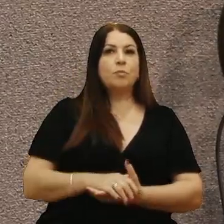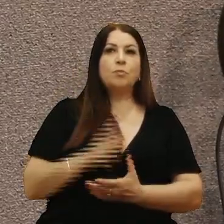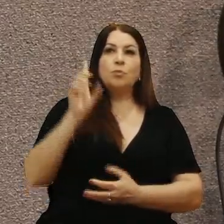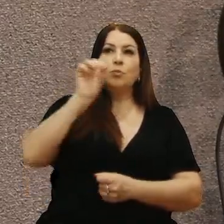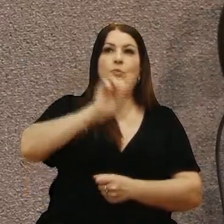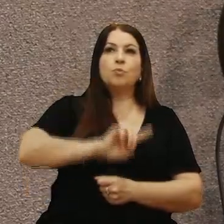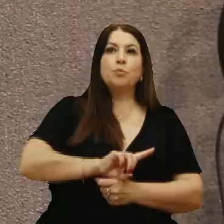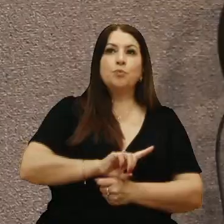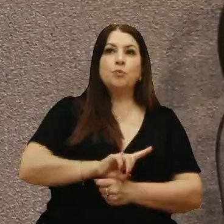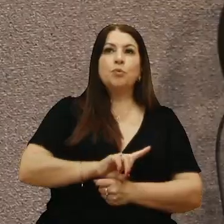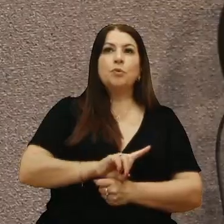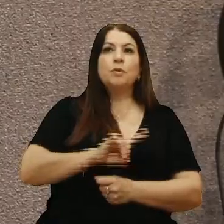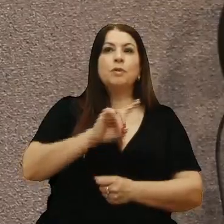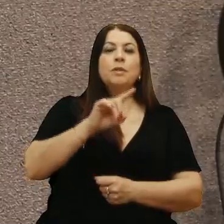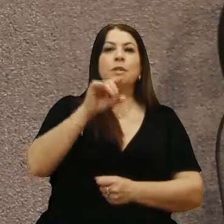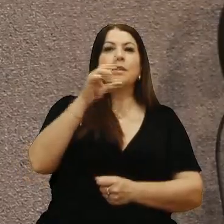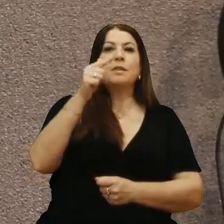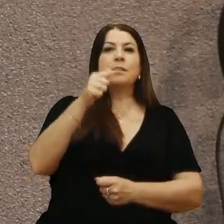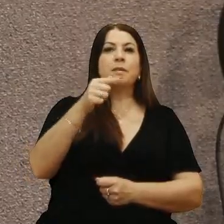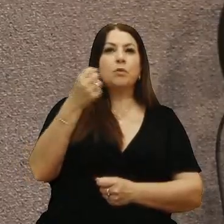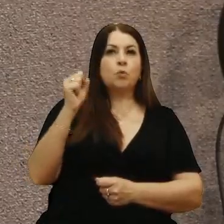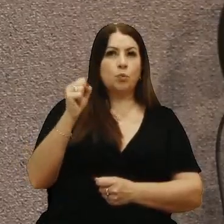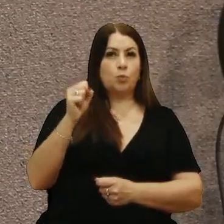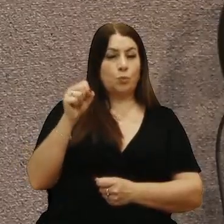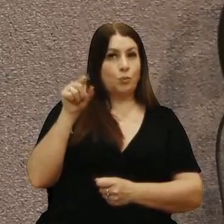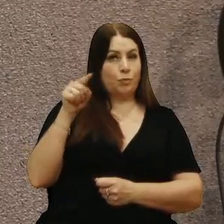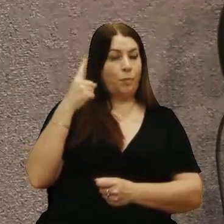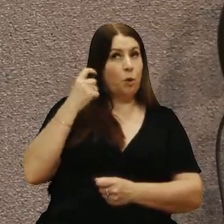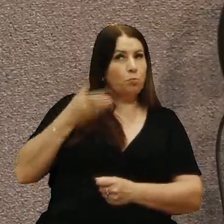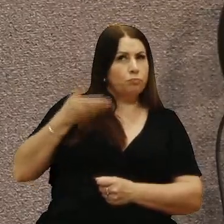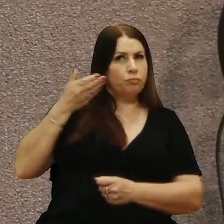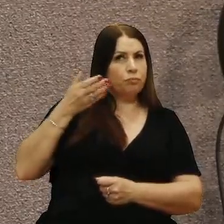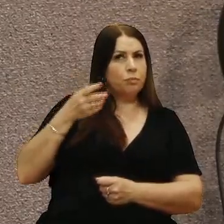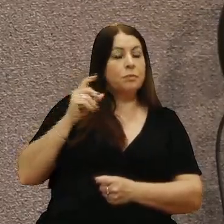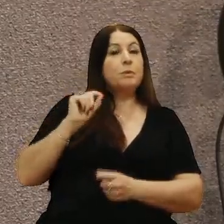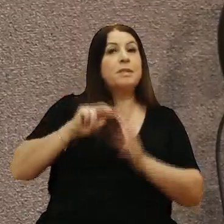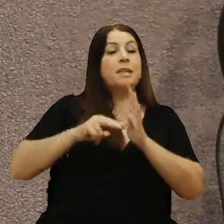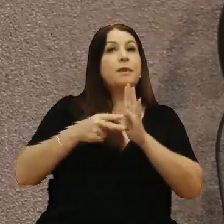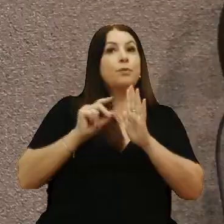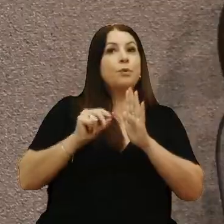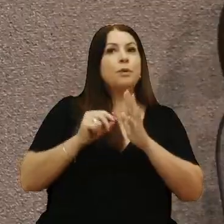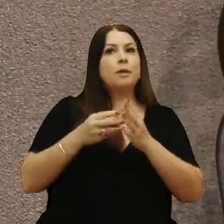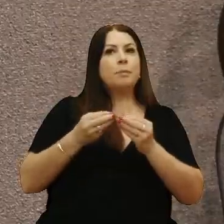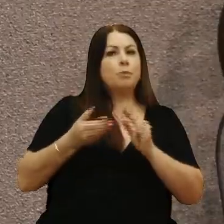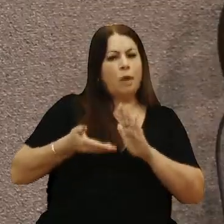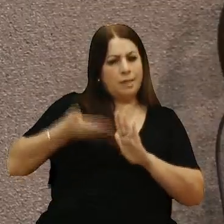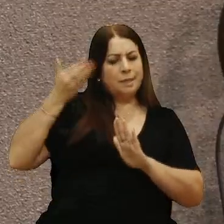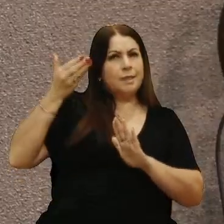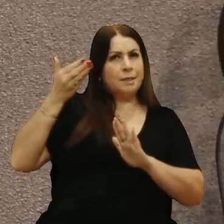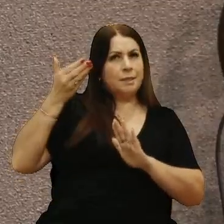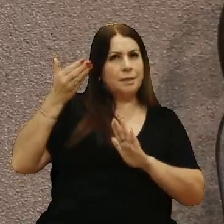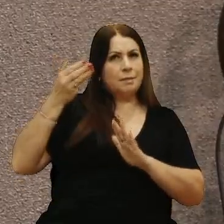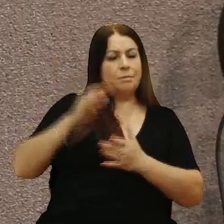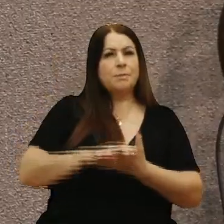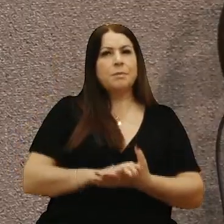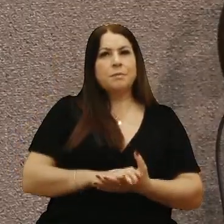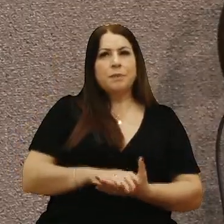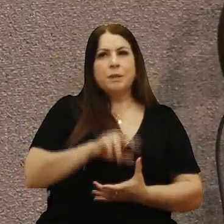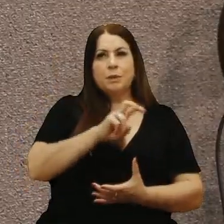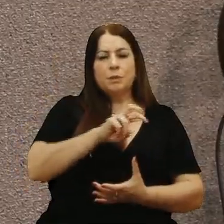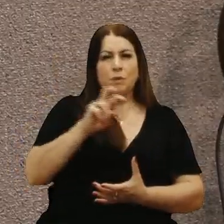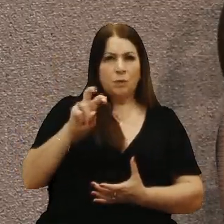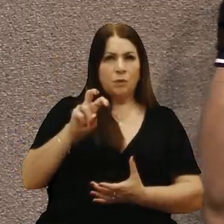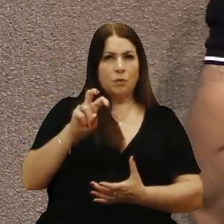dia, foi registrado 78 decibéis, ou seja, muito acima dos